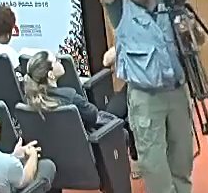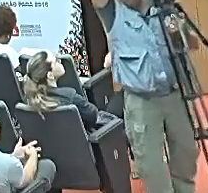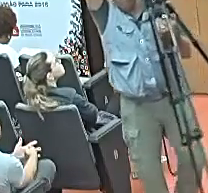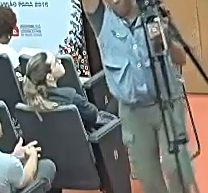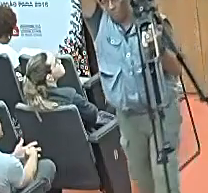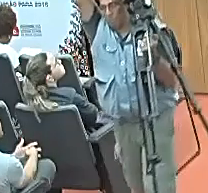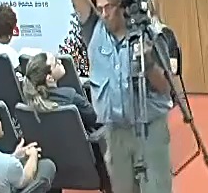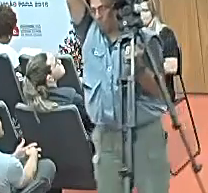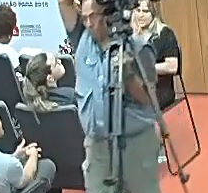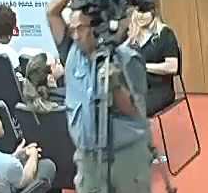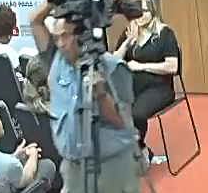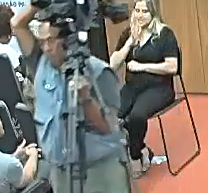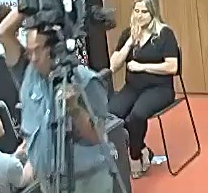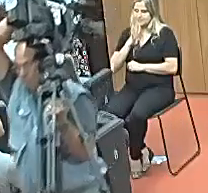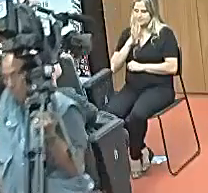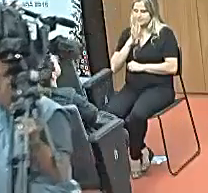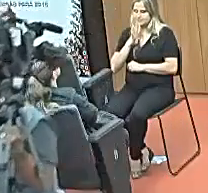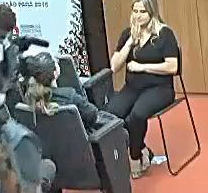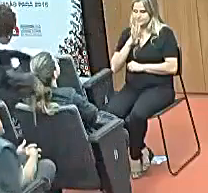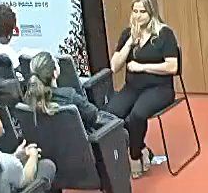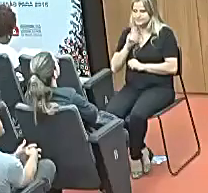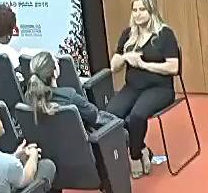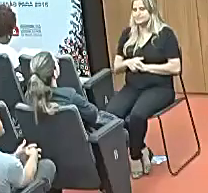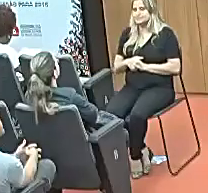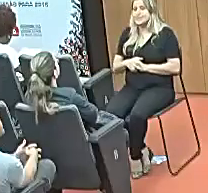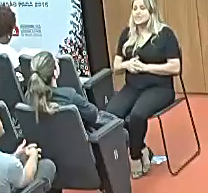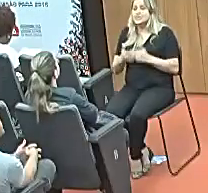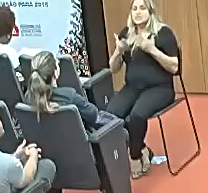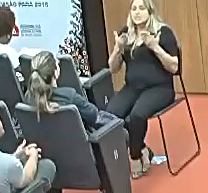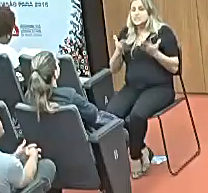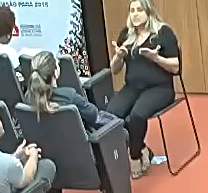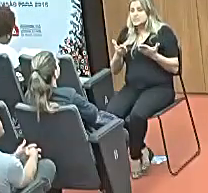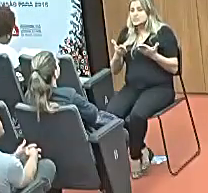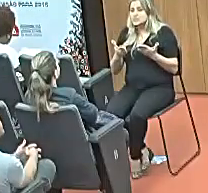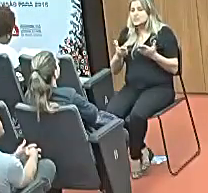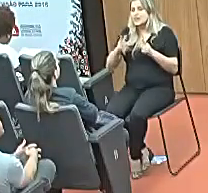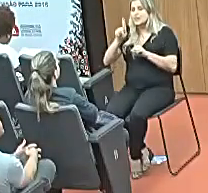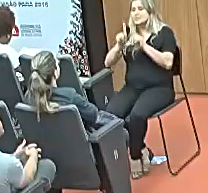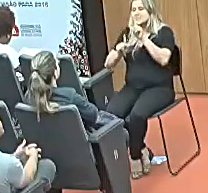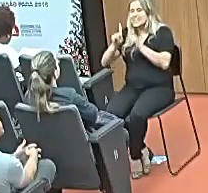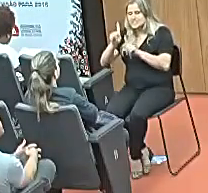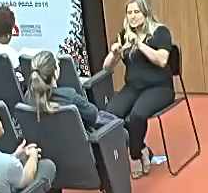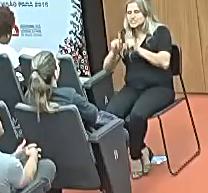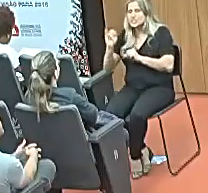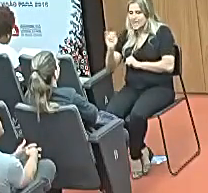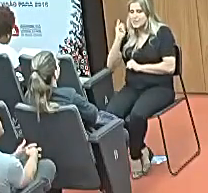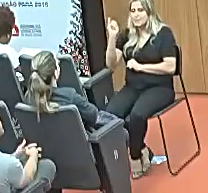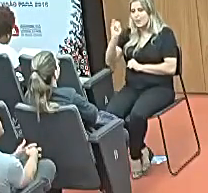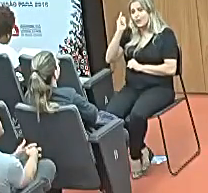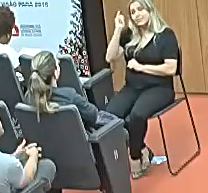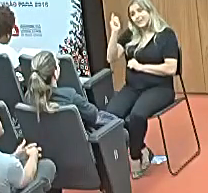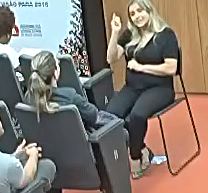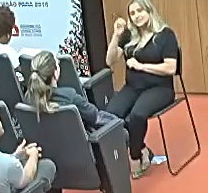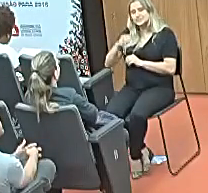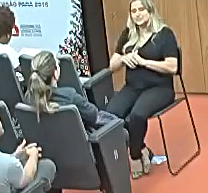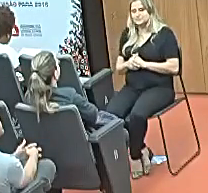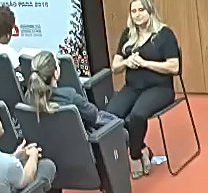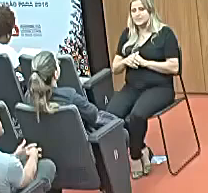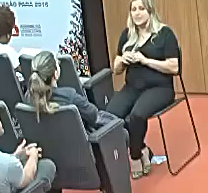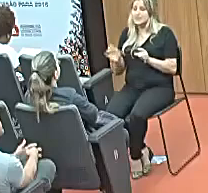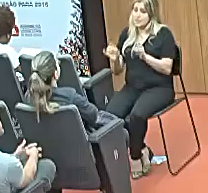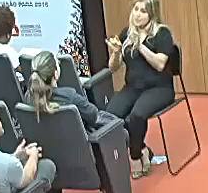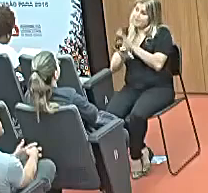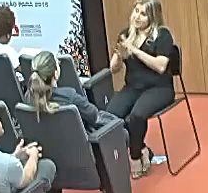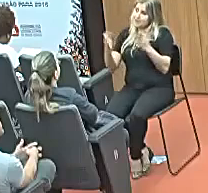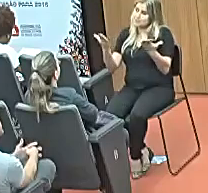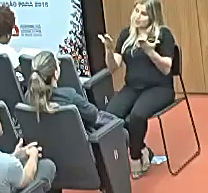17 de idosos e isso é um dado muito importante que incorpora essa prática aqui da participação e eu finalizo dizendo